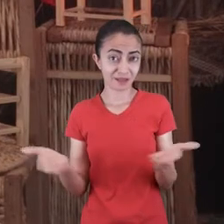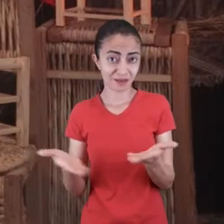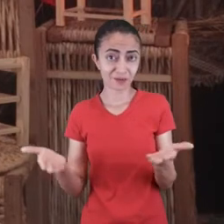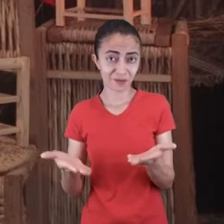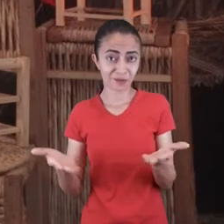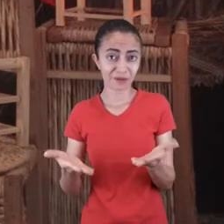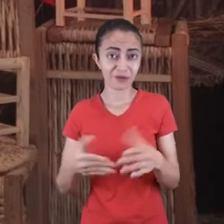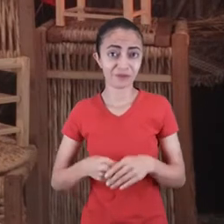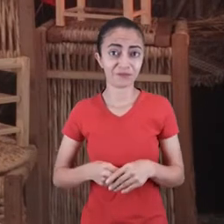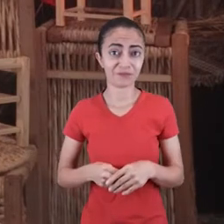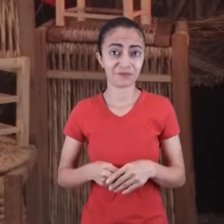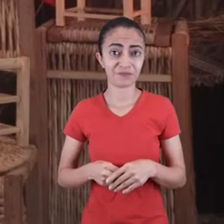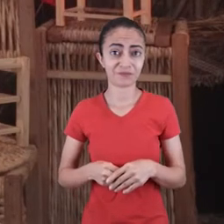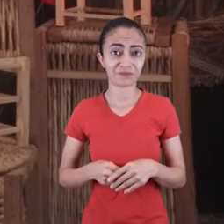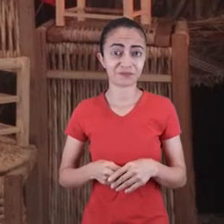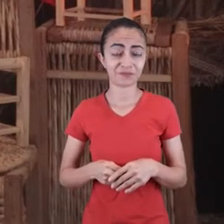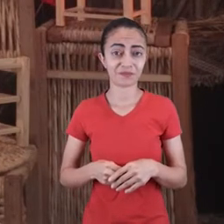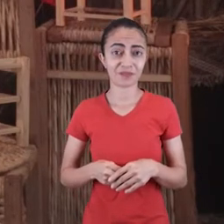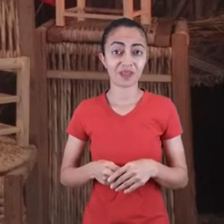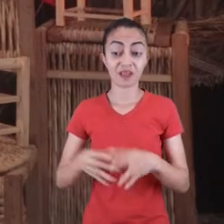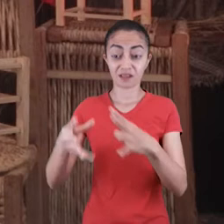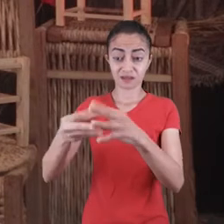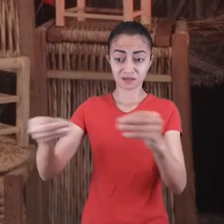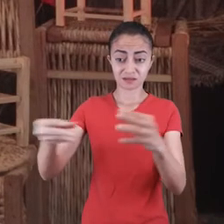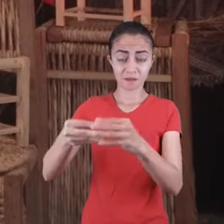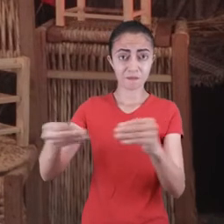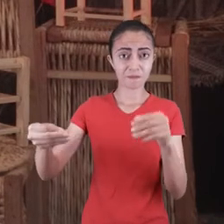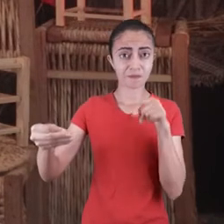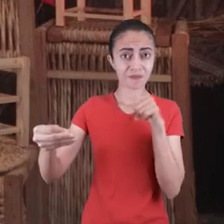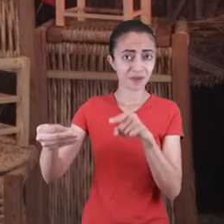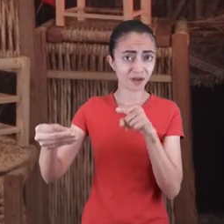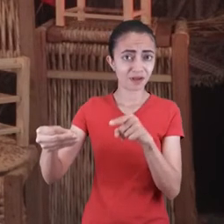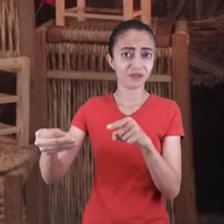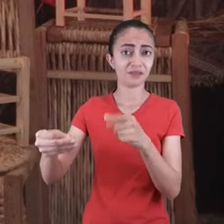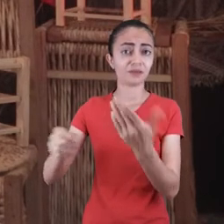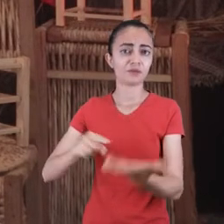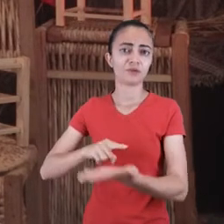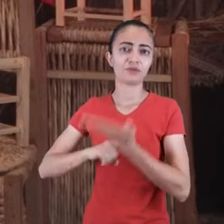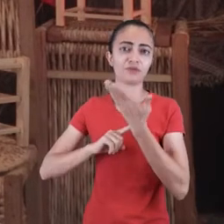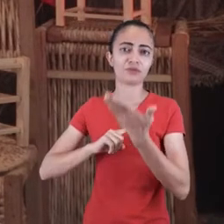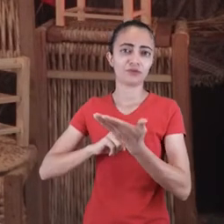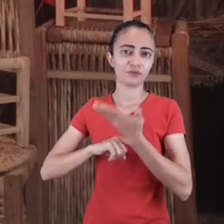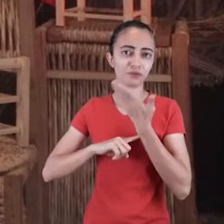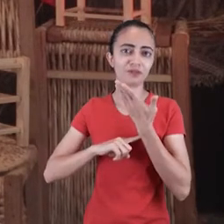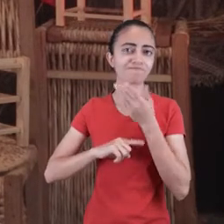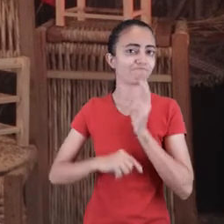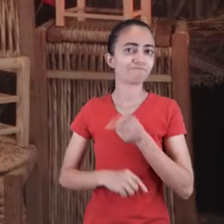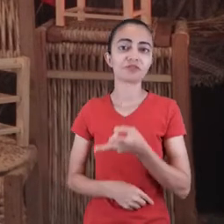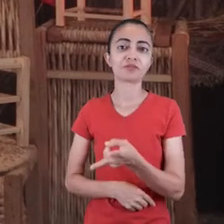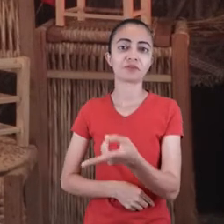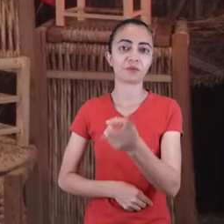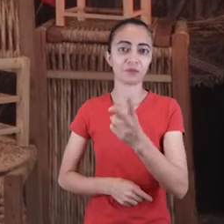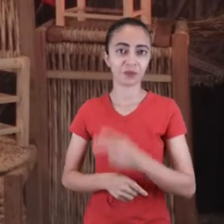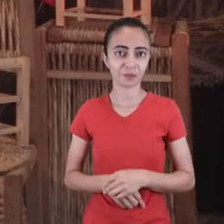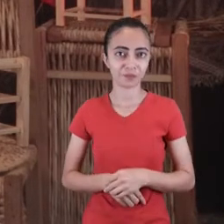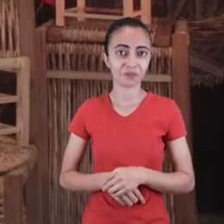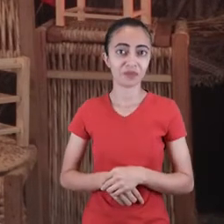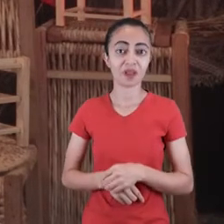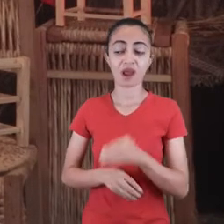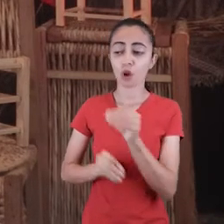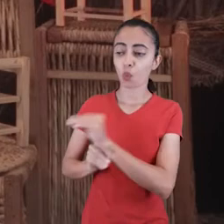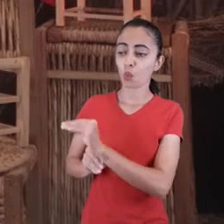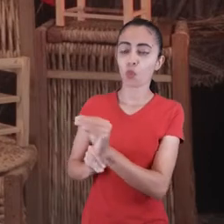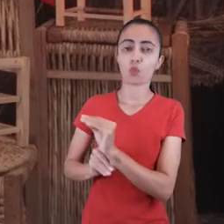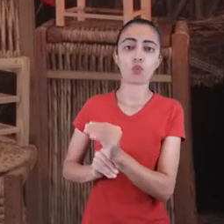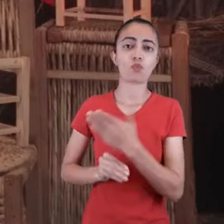agora, essa palha aqui foi que me ajuda e me ajudou a cuidar